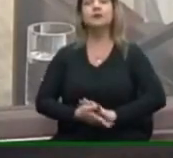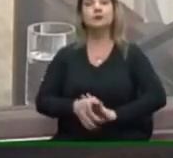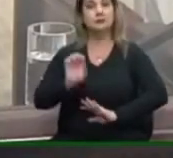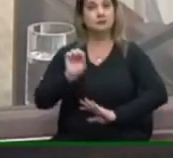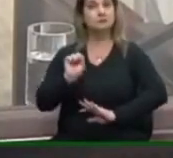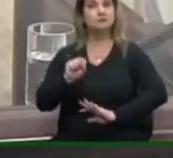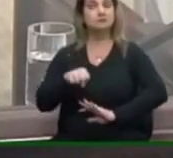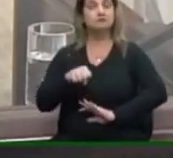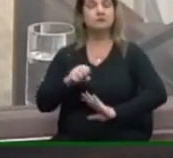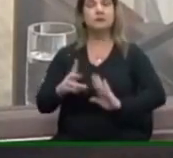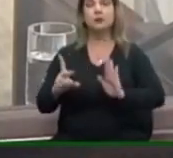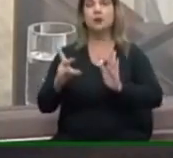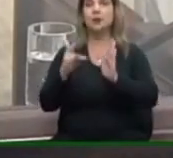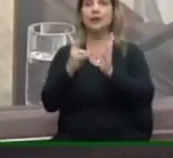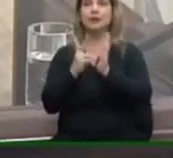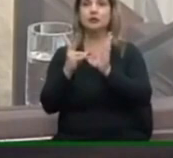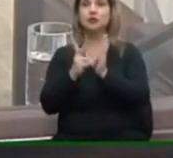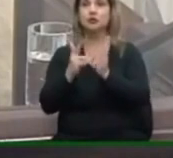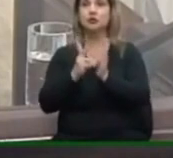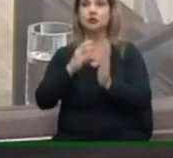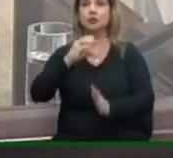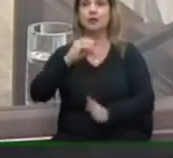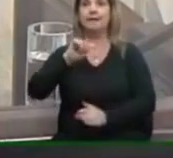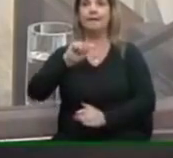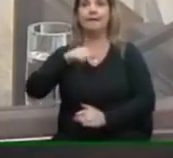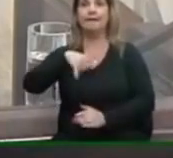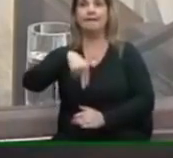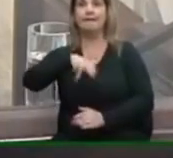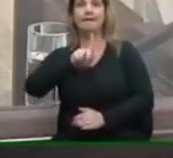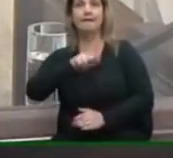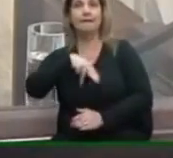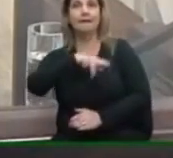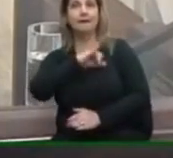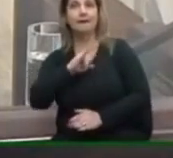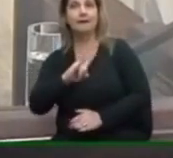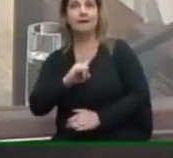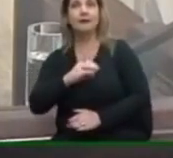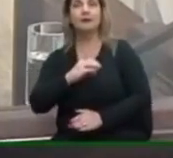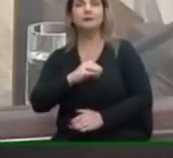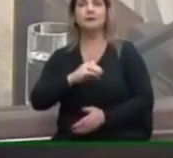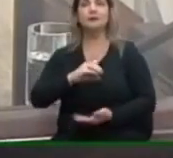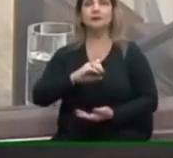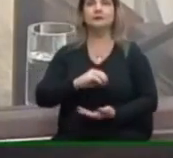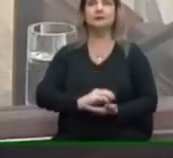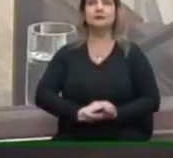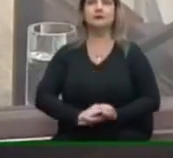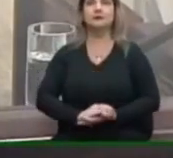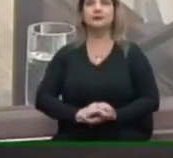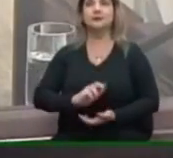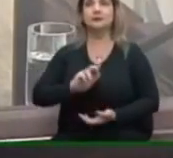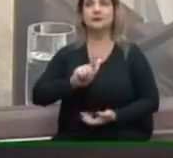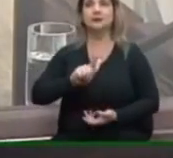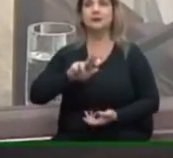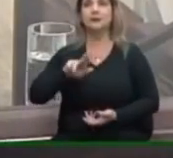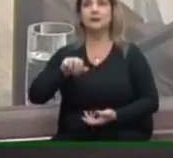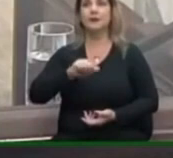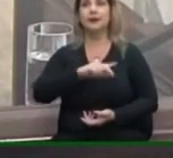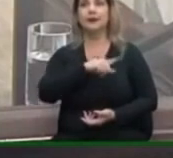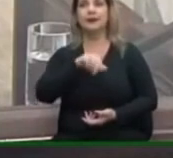indígenas tanto kaigang e Guarani e xokleng e charruas